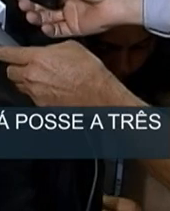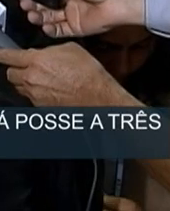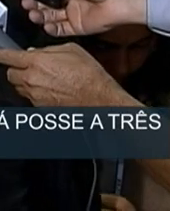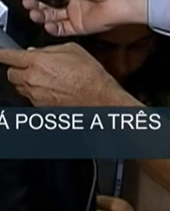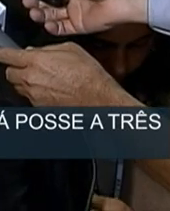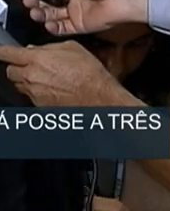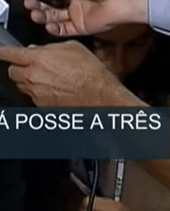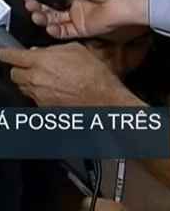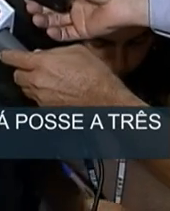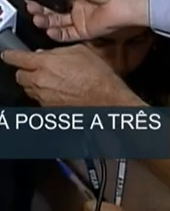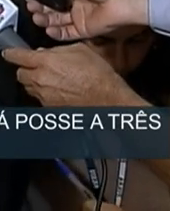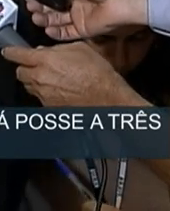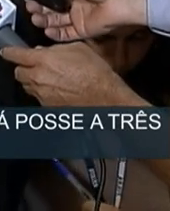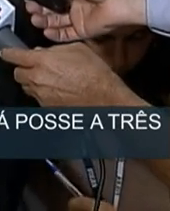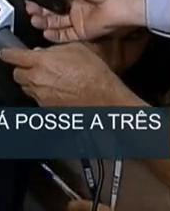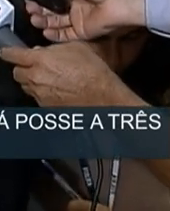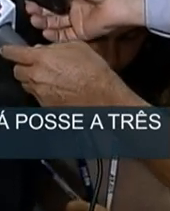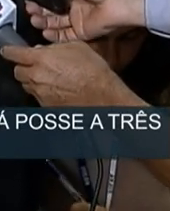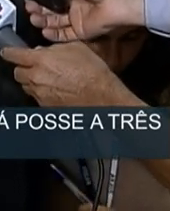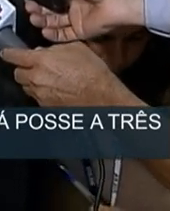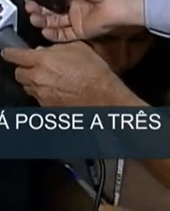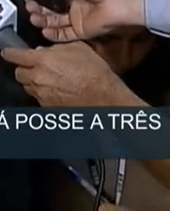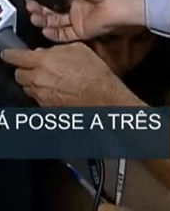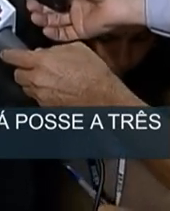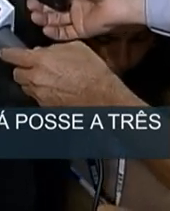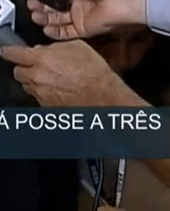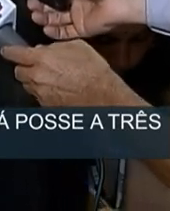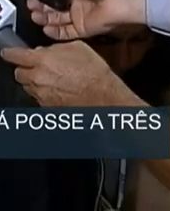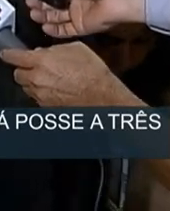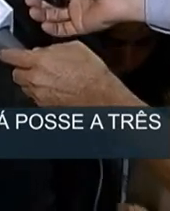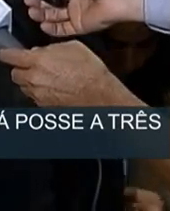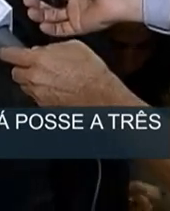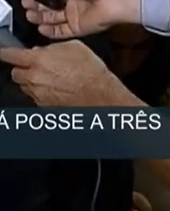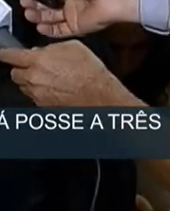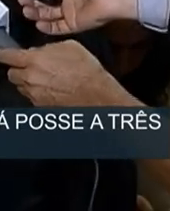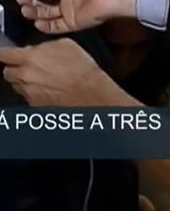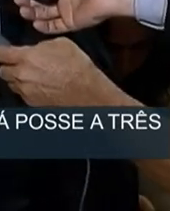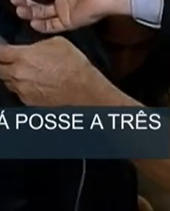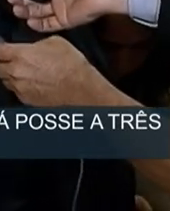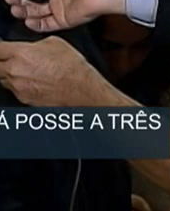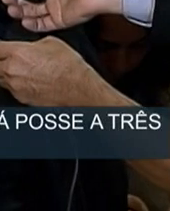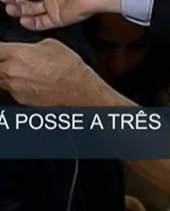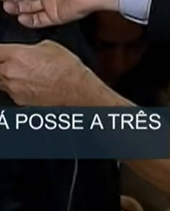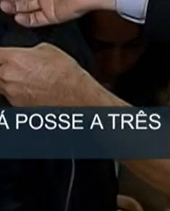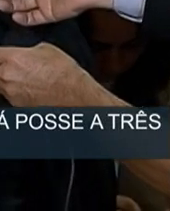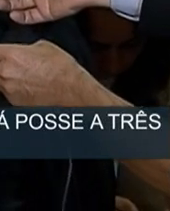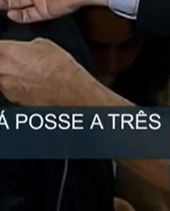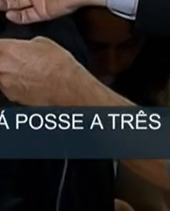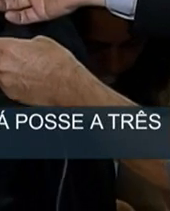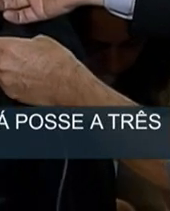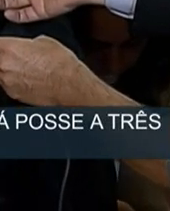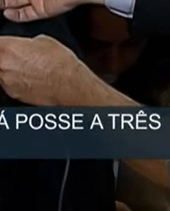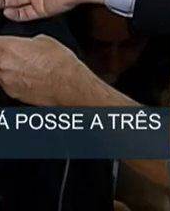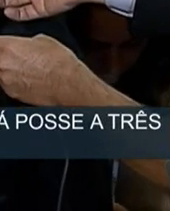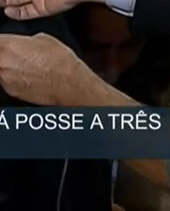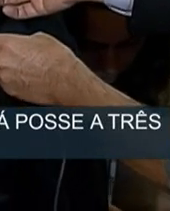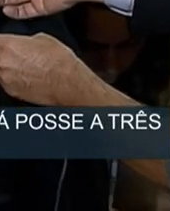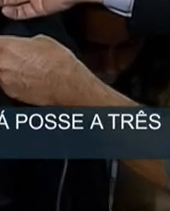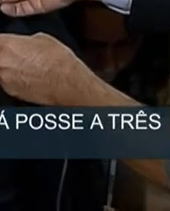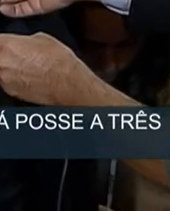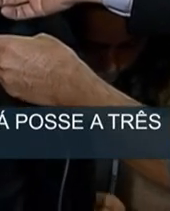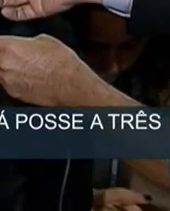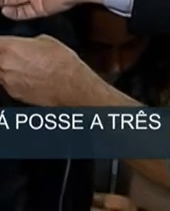e rememoramos um pouco a nossa militância desde 80, lá quando da criação do nosso partido, o